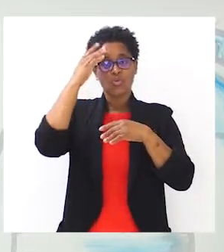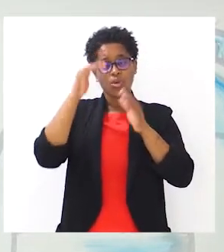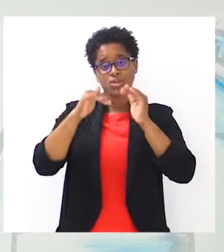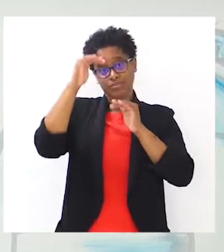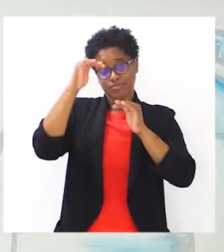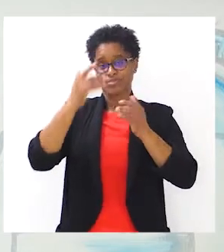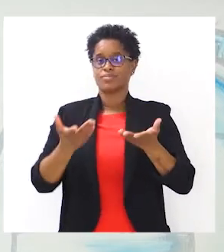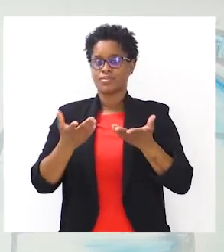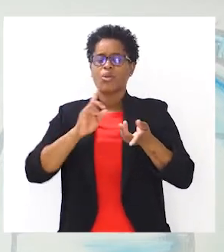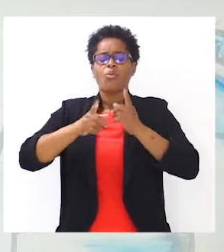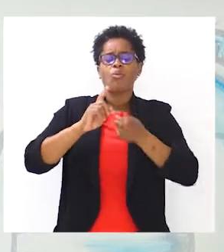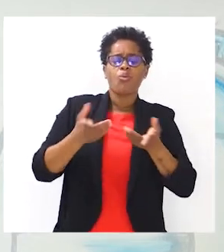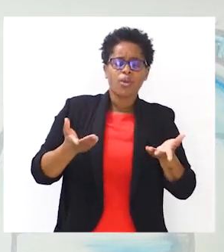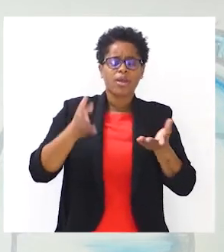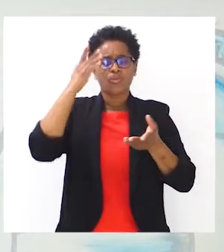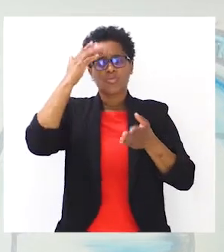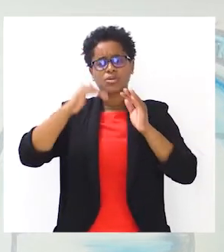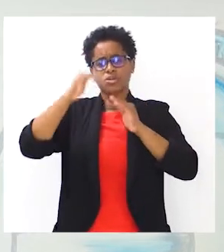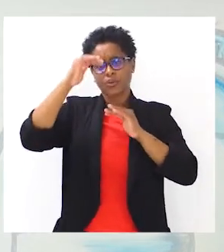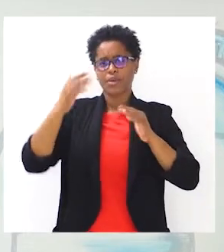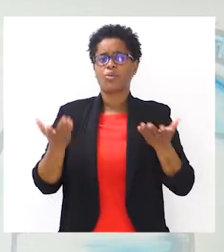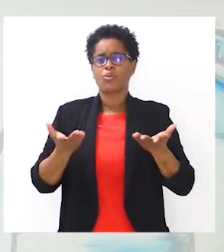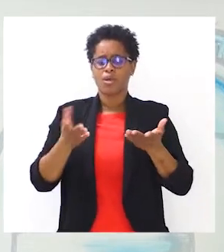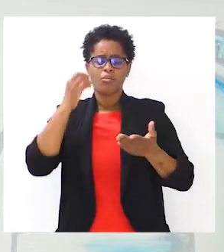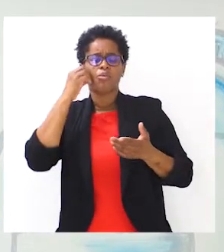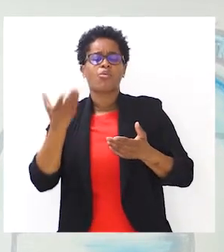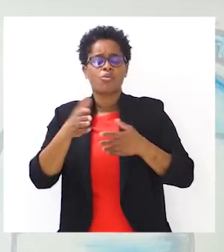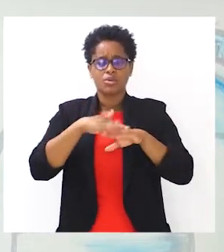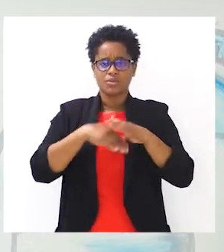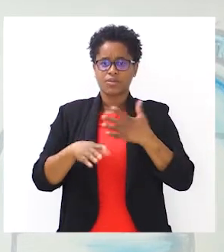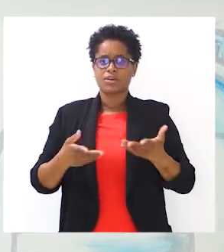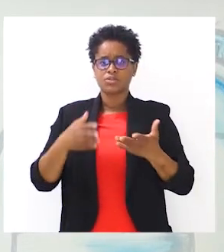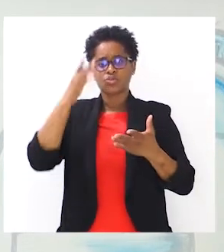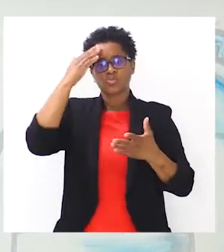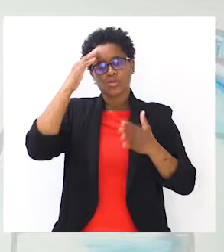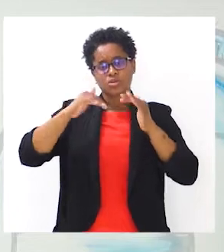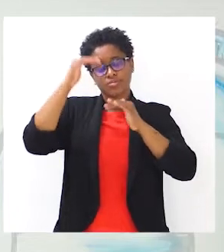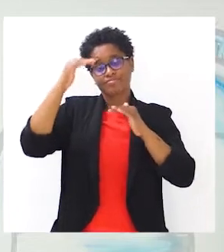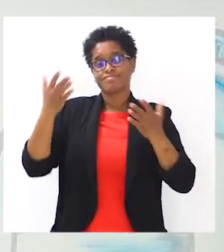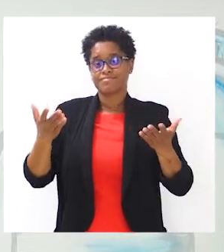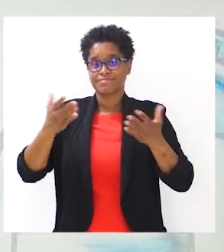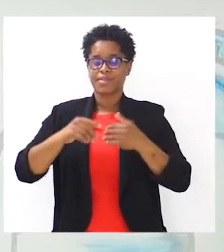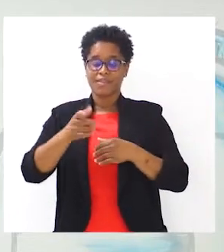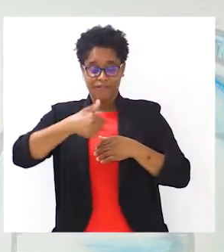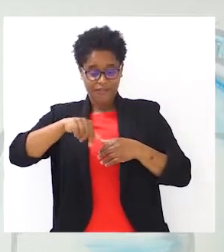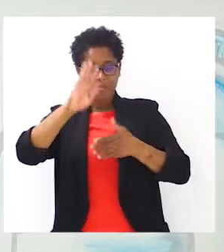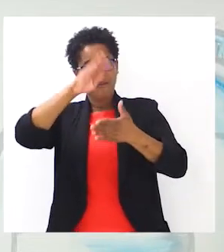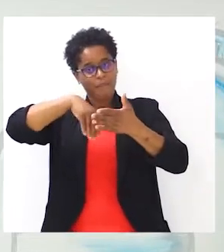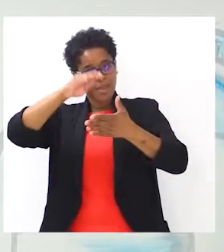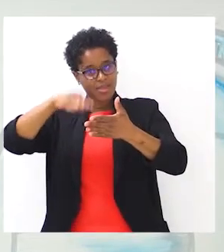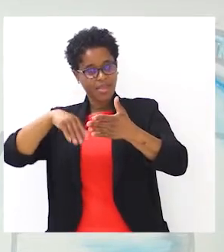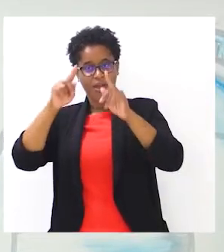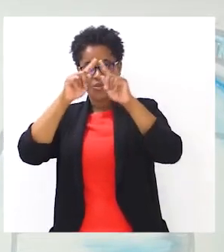numerador. O que significa o numerador? Como é que se representa o numerador? Vamos pintar